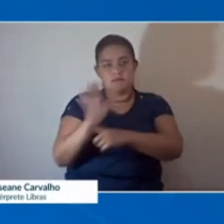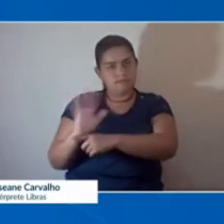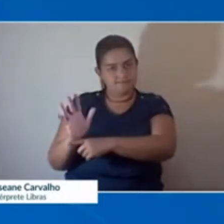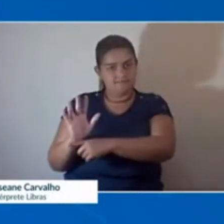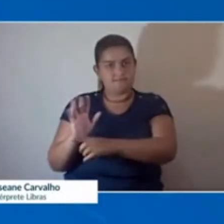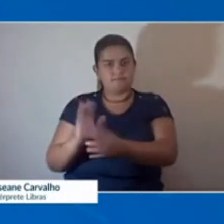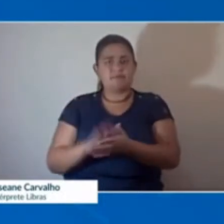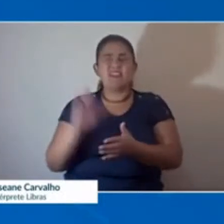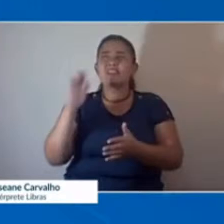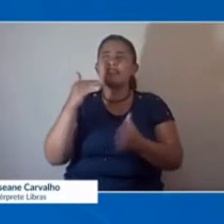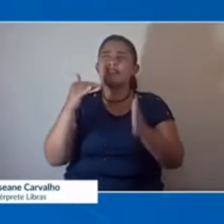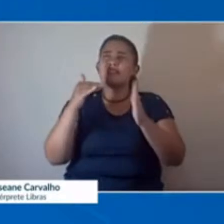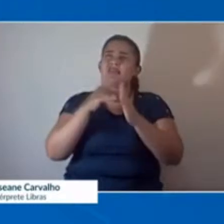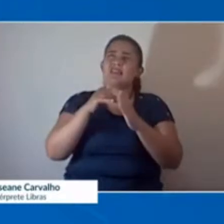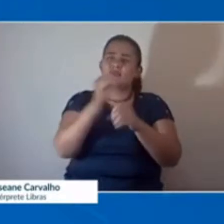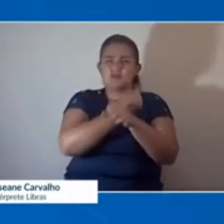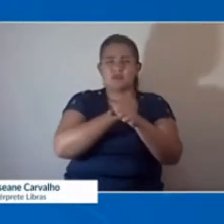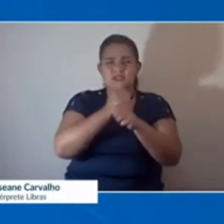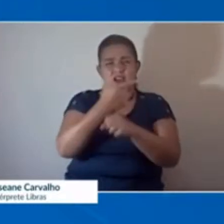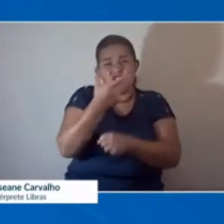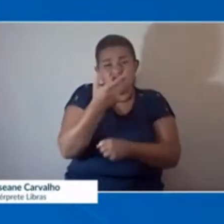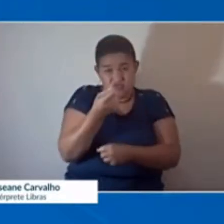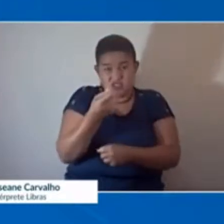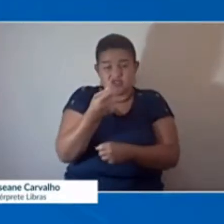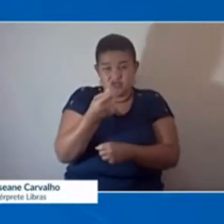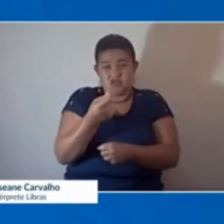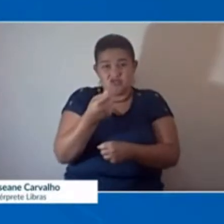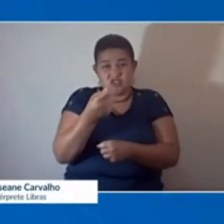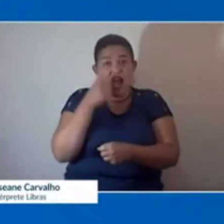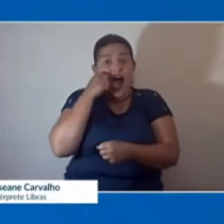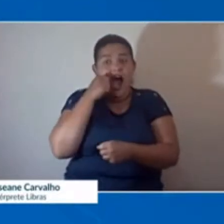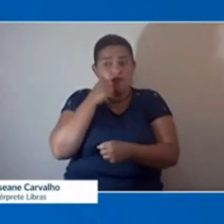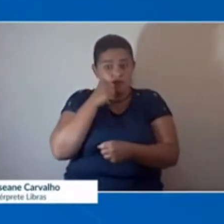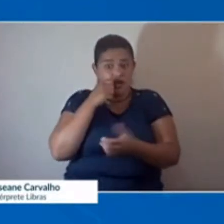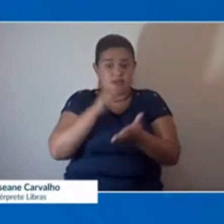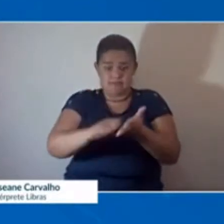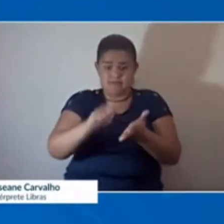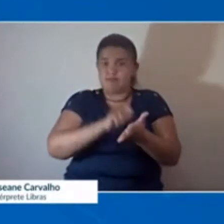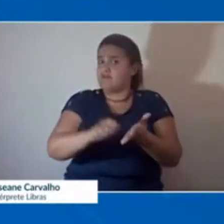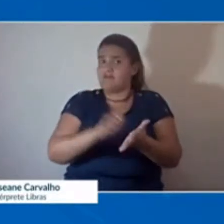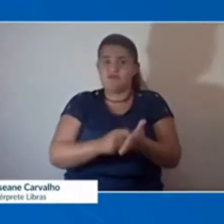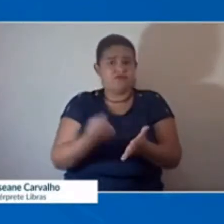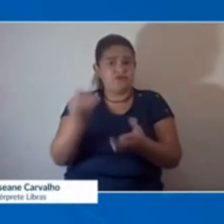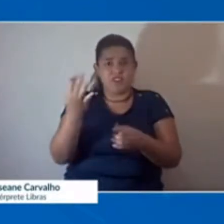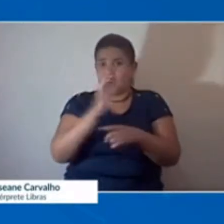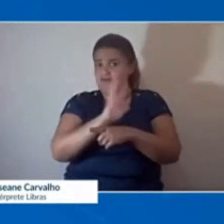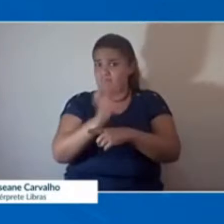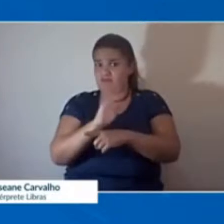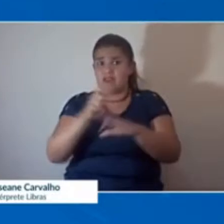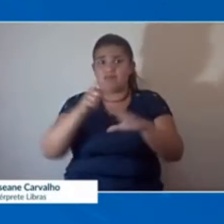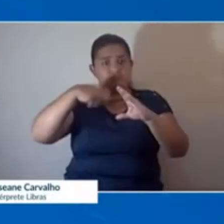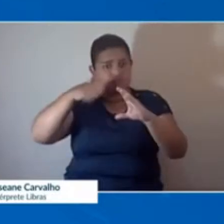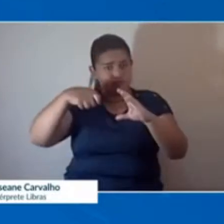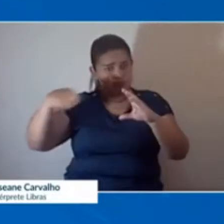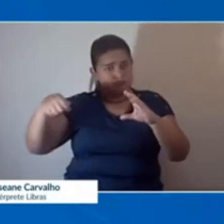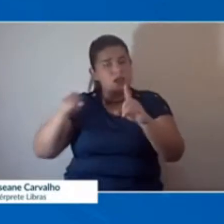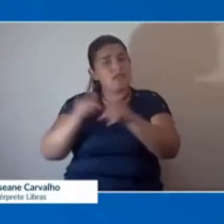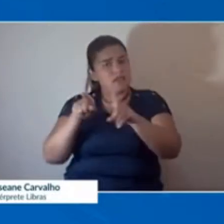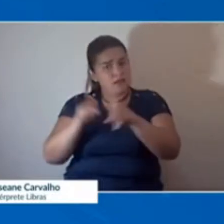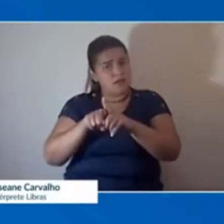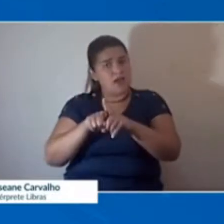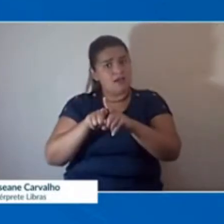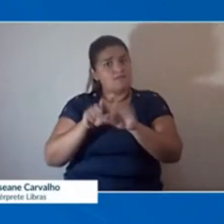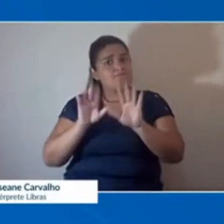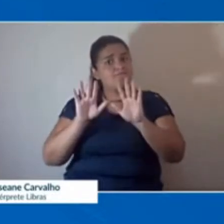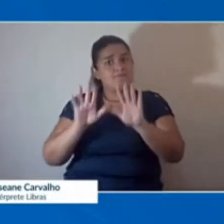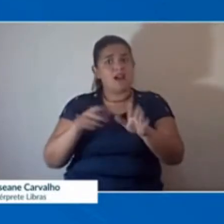Até os anos 20, o cinema era... As mulheres escreviam bastante filmes, elas dirigiam também, só que o cinema não